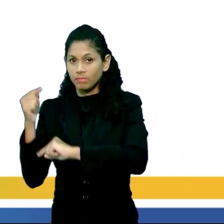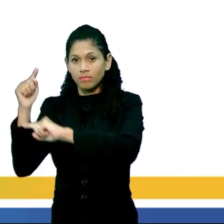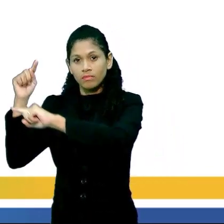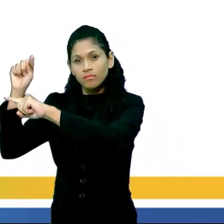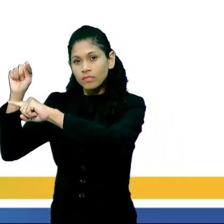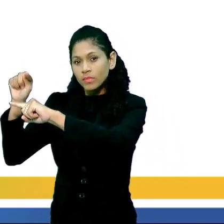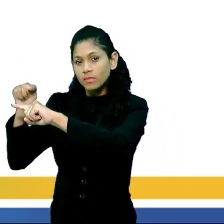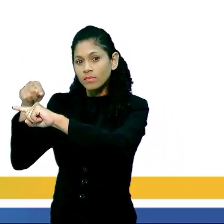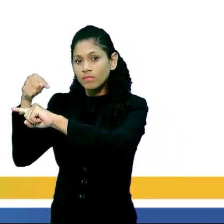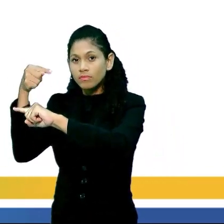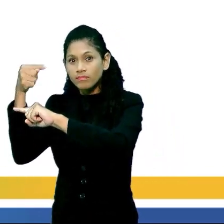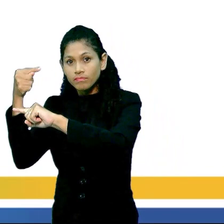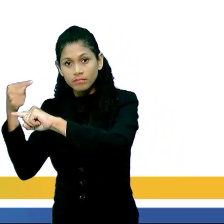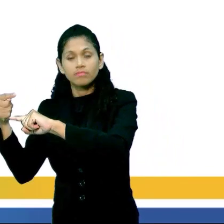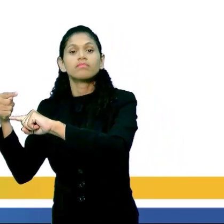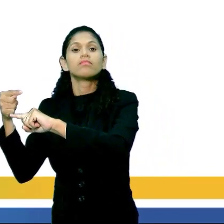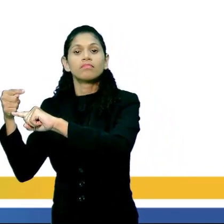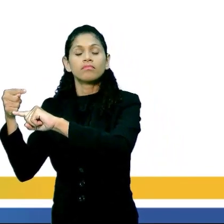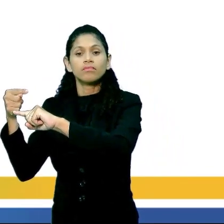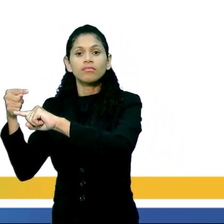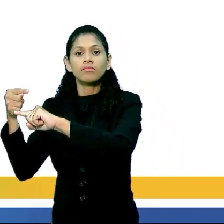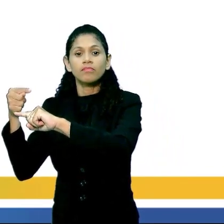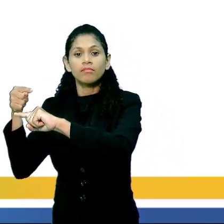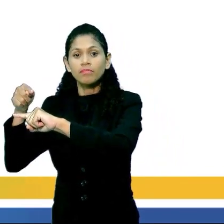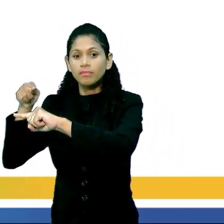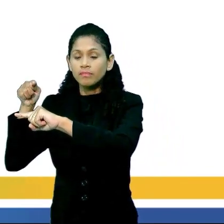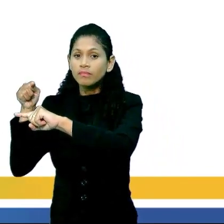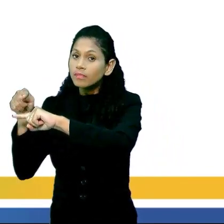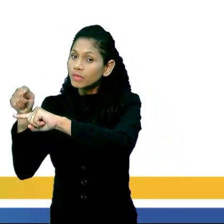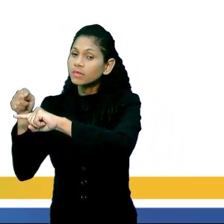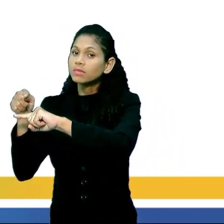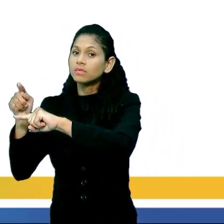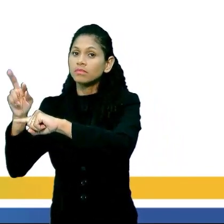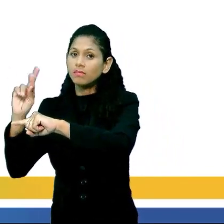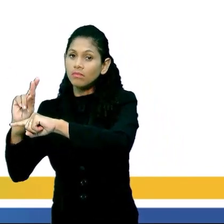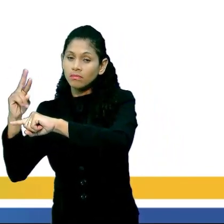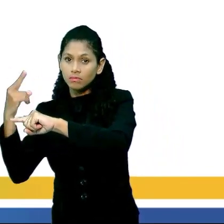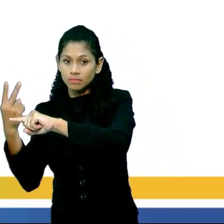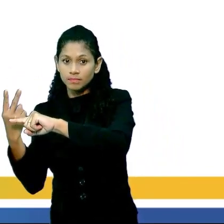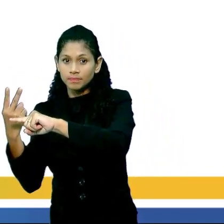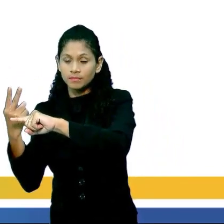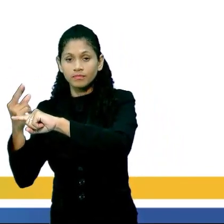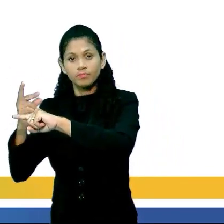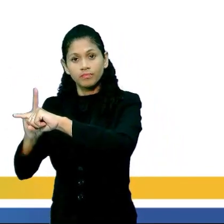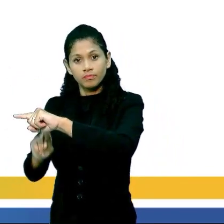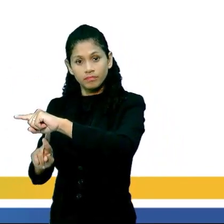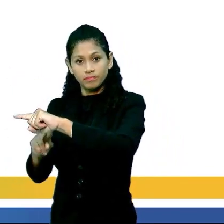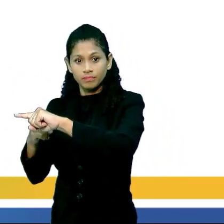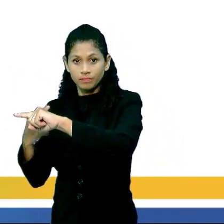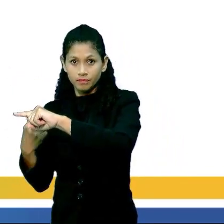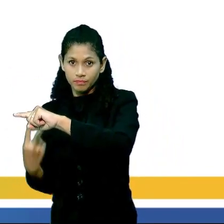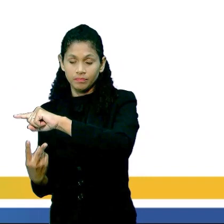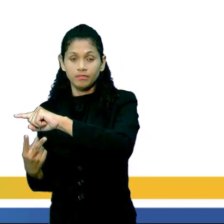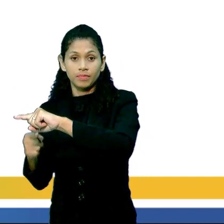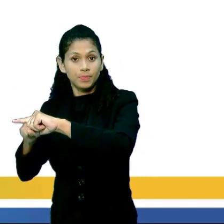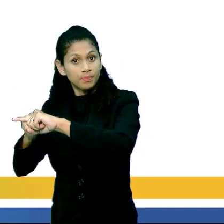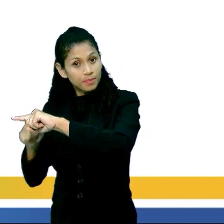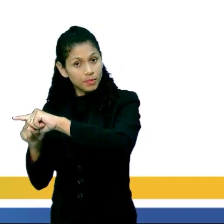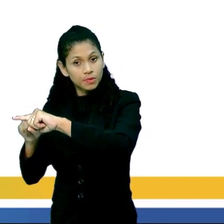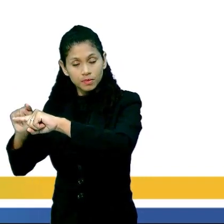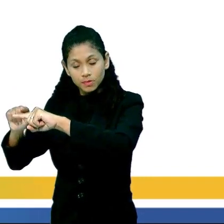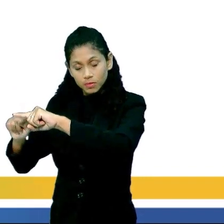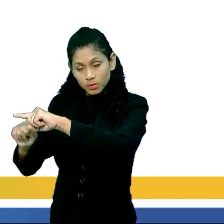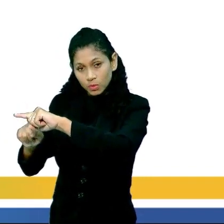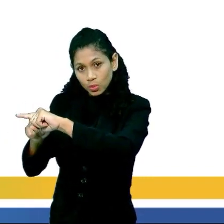cima, só foi desmembrada. Alfa vezes R2 sobre o mesmo denominador,